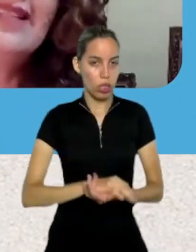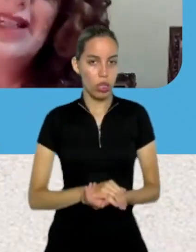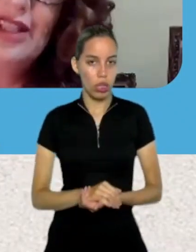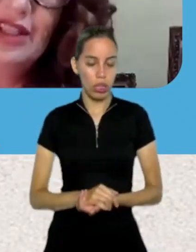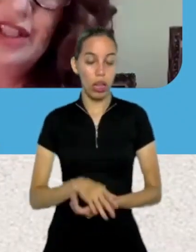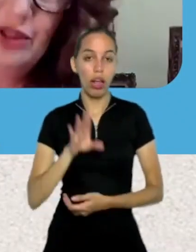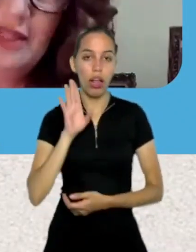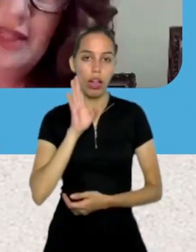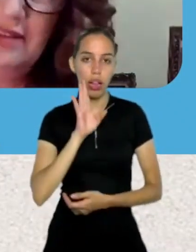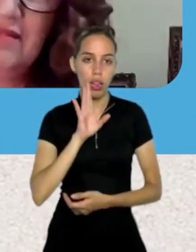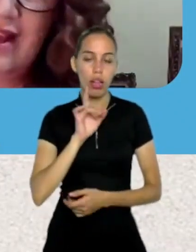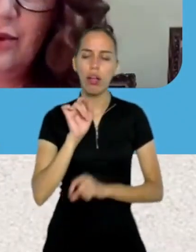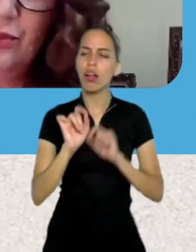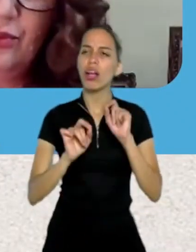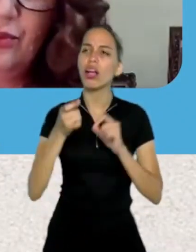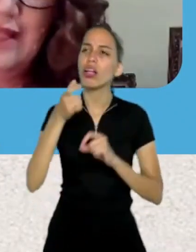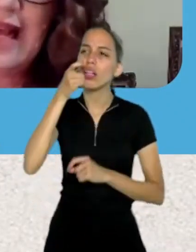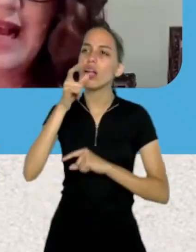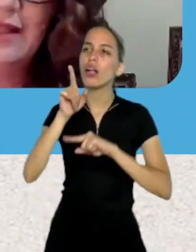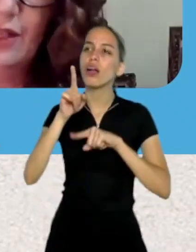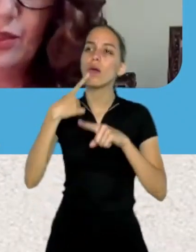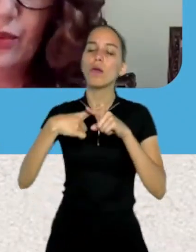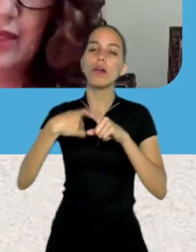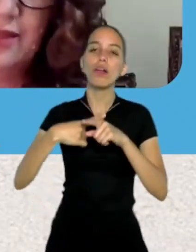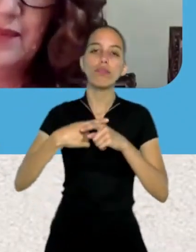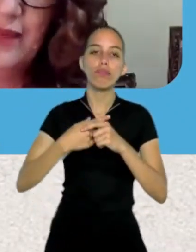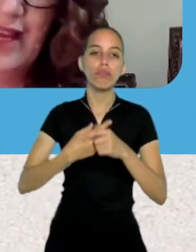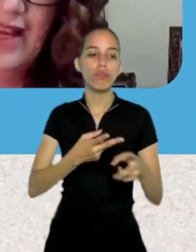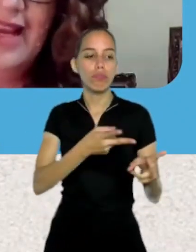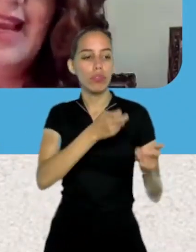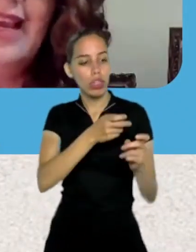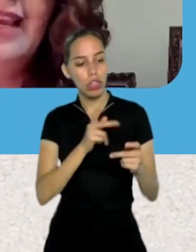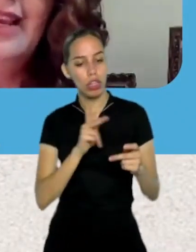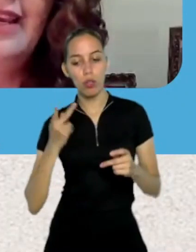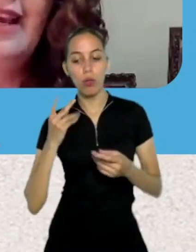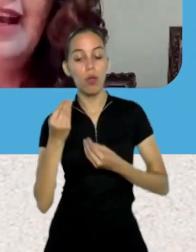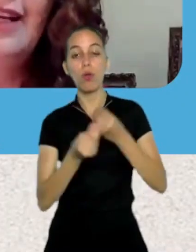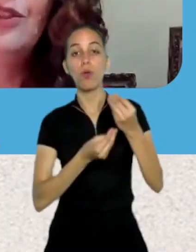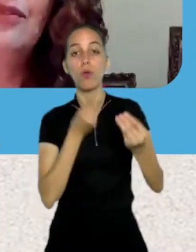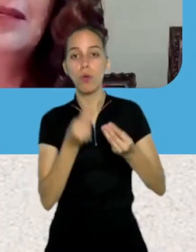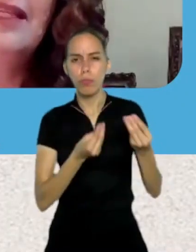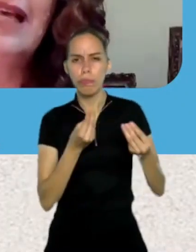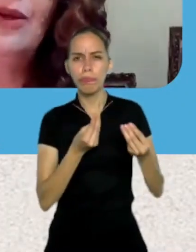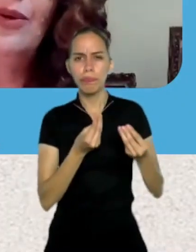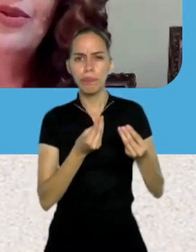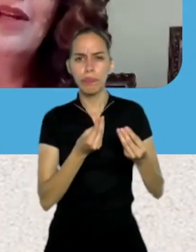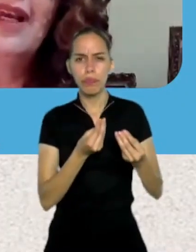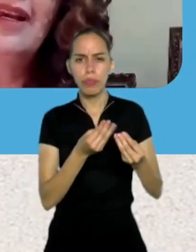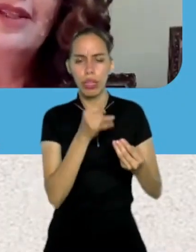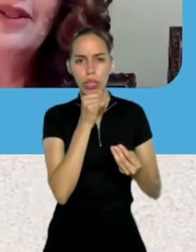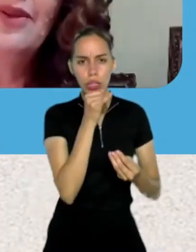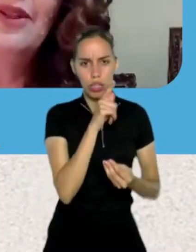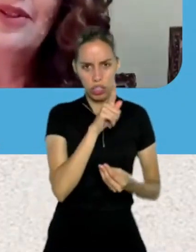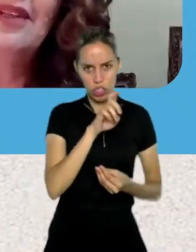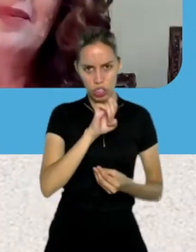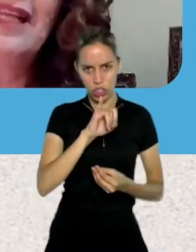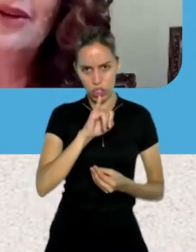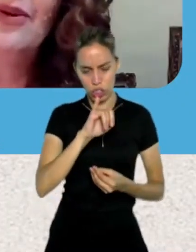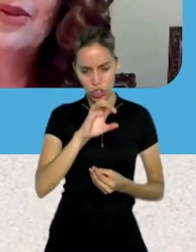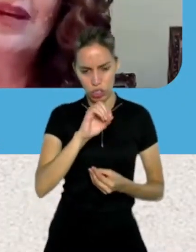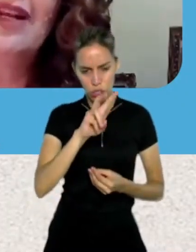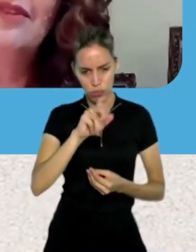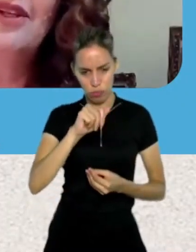muito interessante a gente observar o andar da história, né? A Giovanna Madalosso, né, a escritora